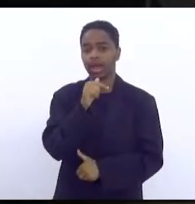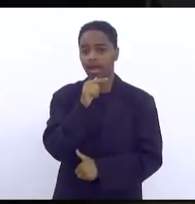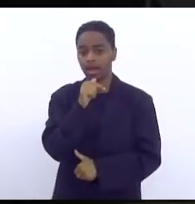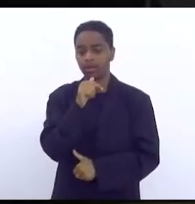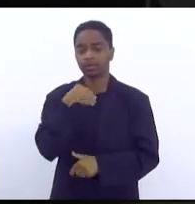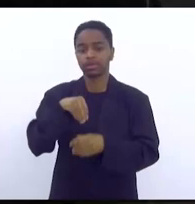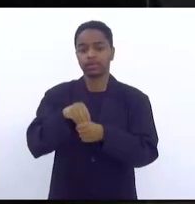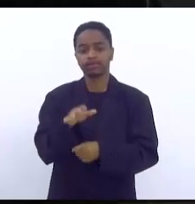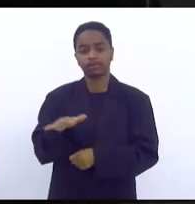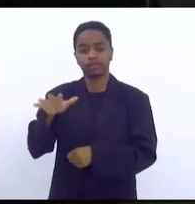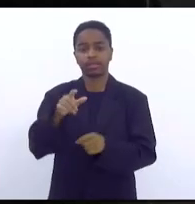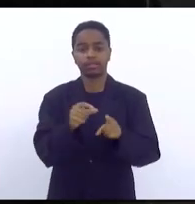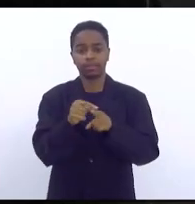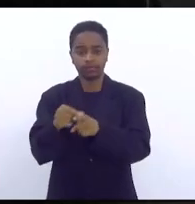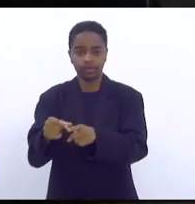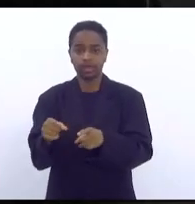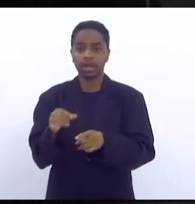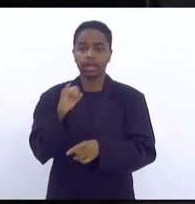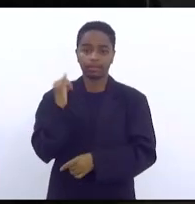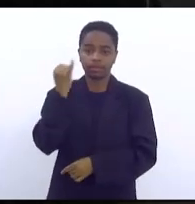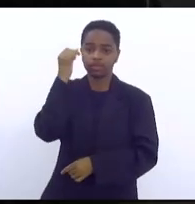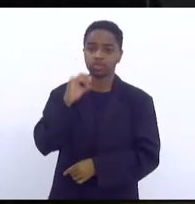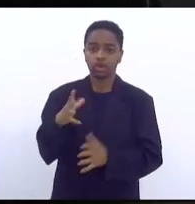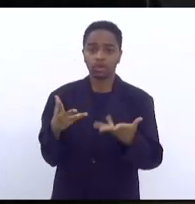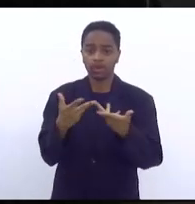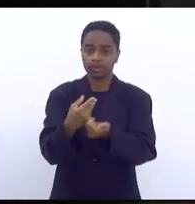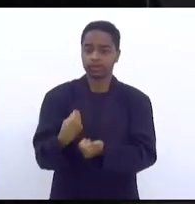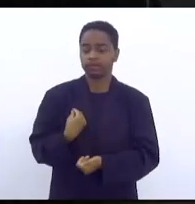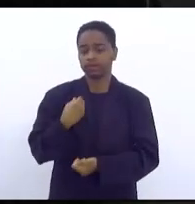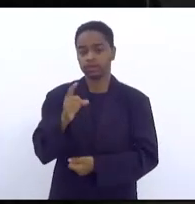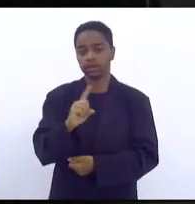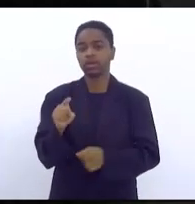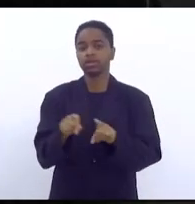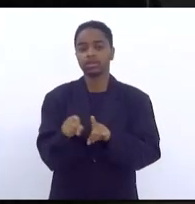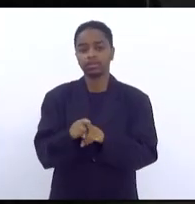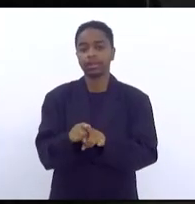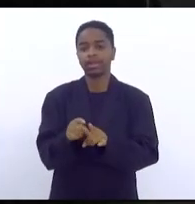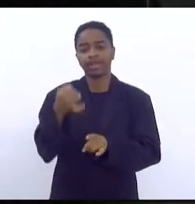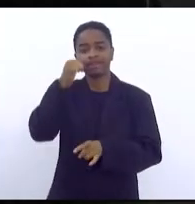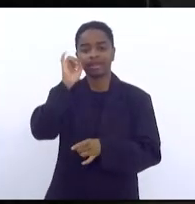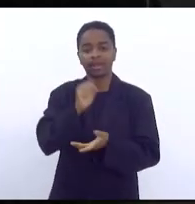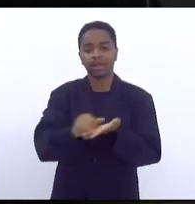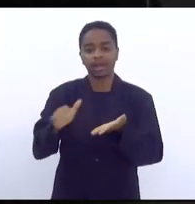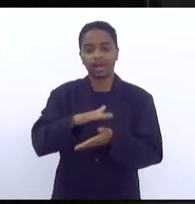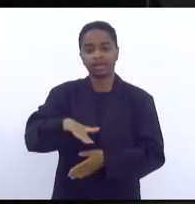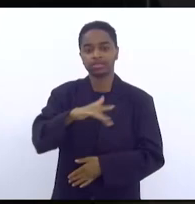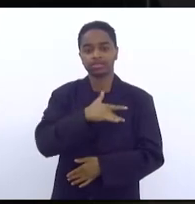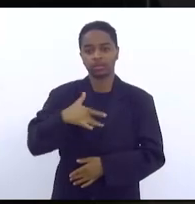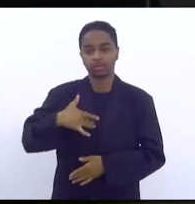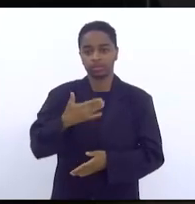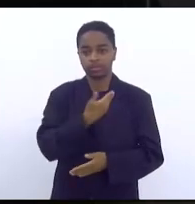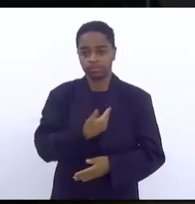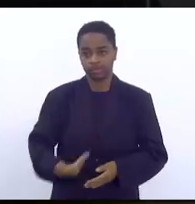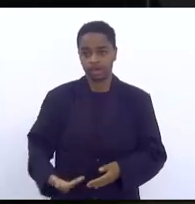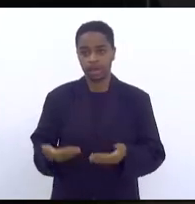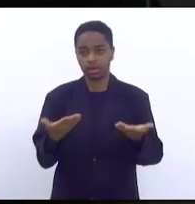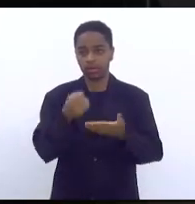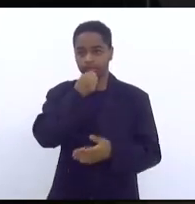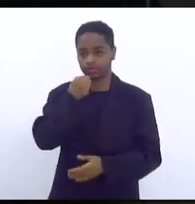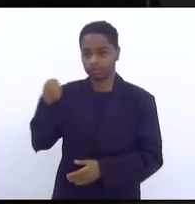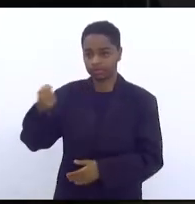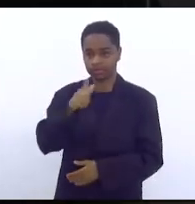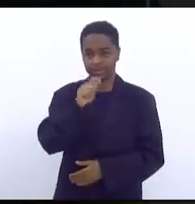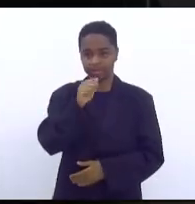não somente para qualidade de vida mas também para como eu falei antes para os gastos de saúde pública vou passar a palavra agora PR minha colega da Cidade de